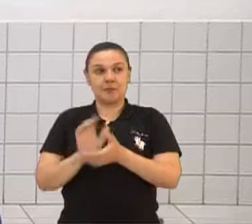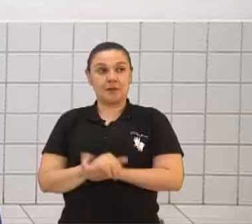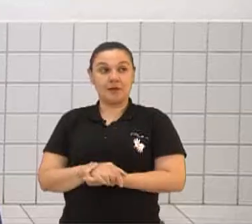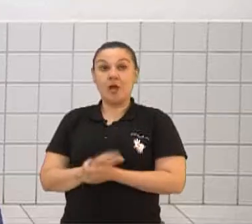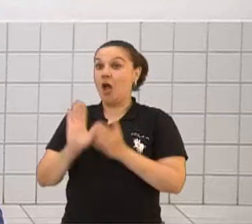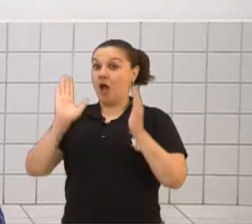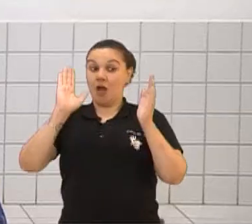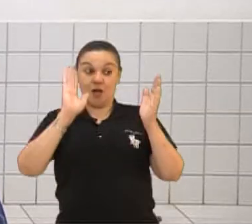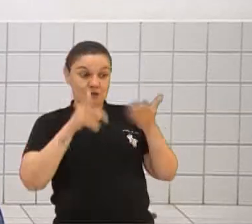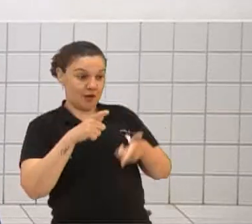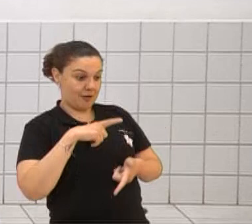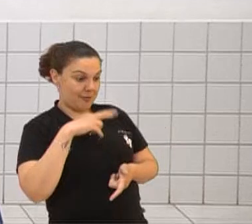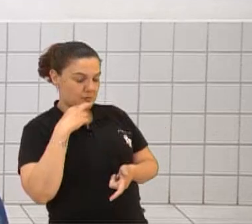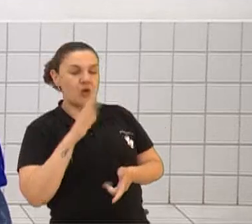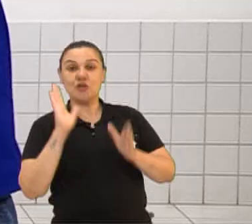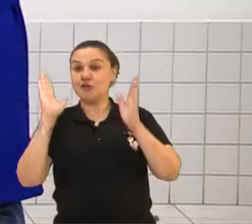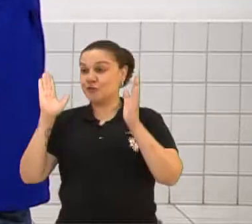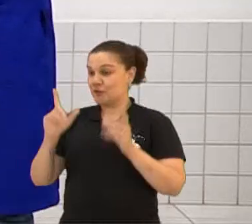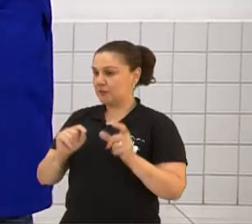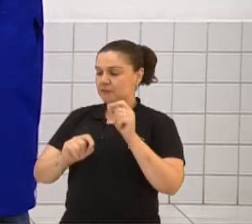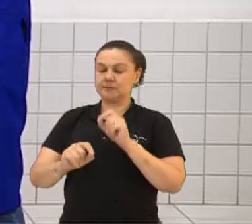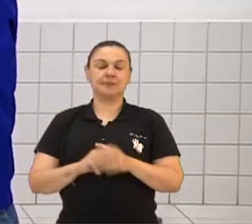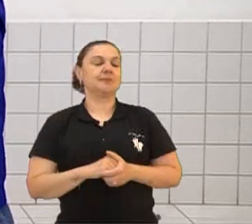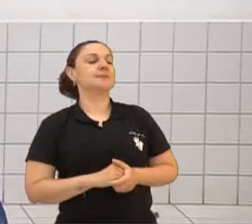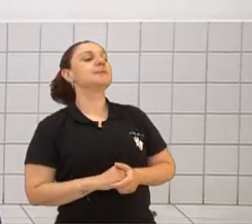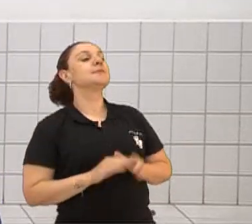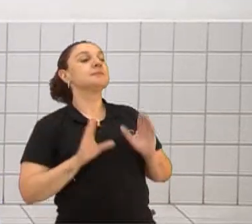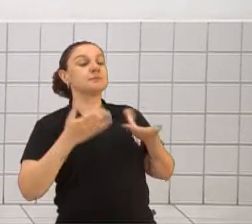temos o resultado. Já temos o resultado aí, professor? Então,